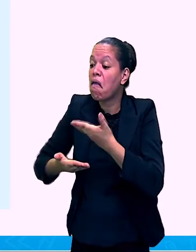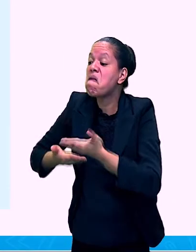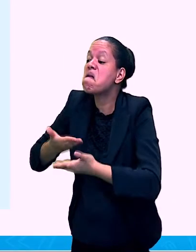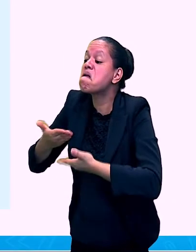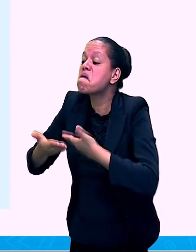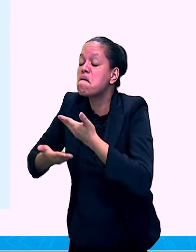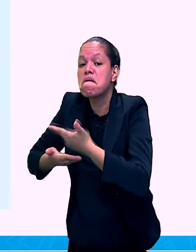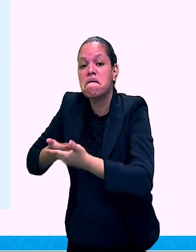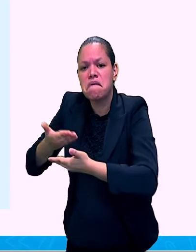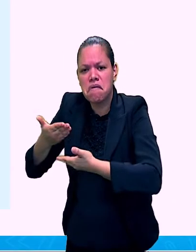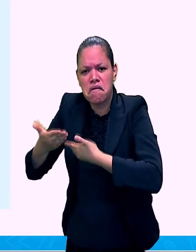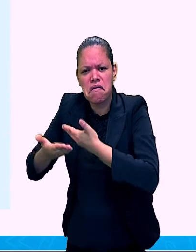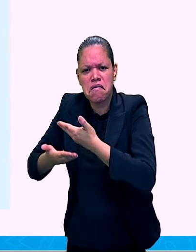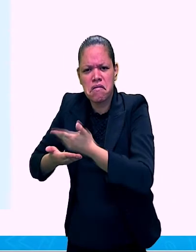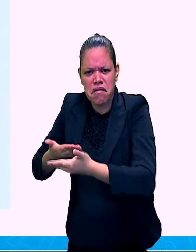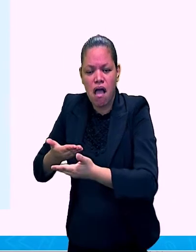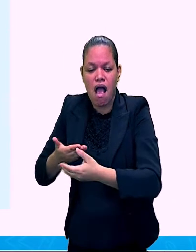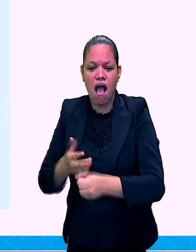agricultura, mineração,